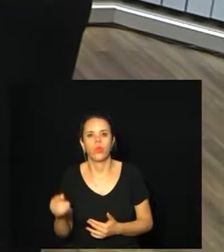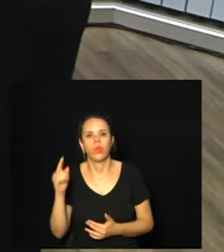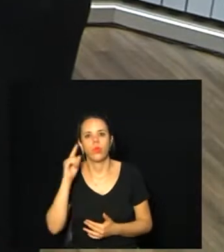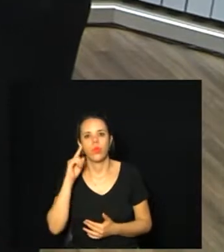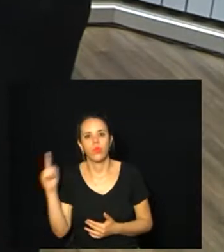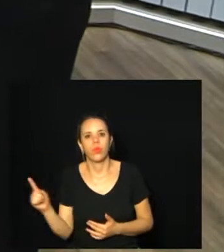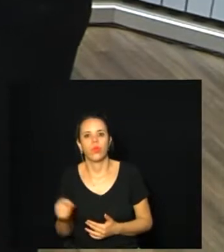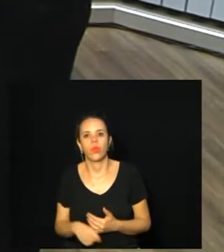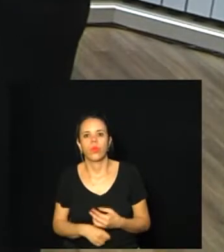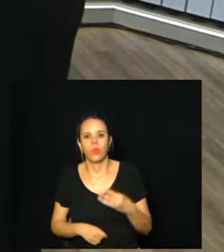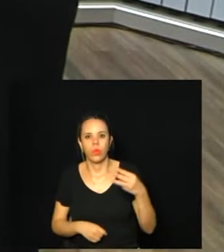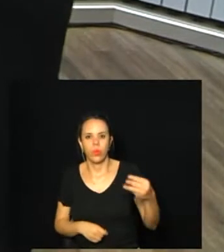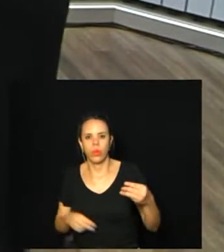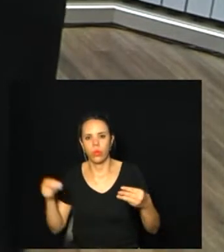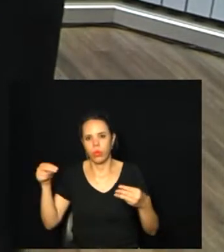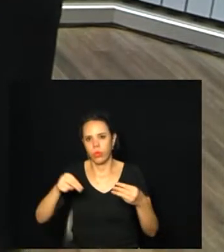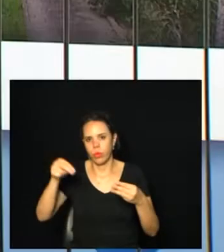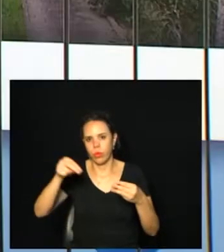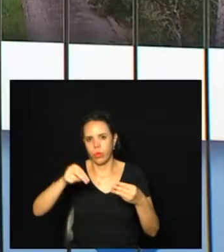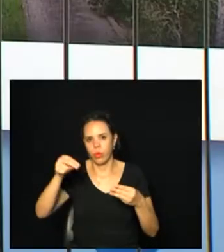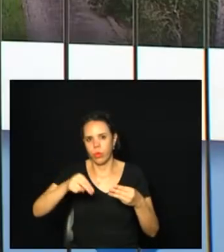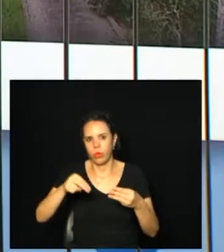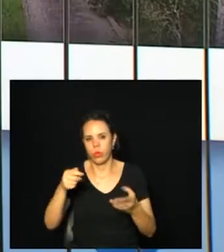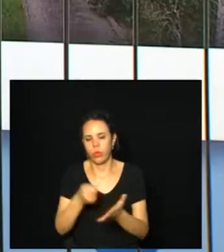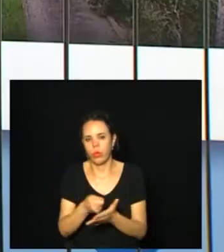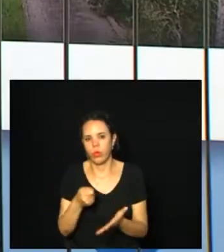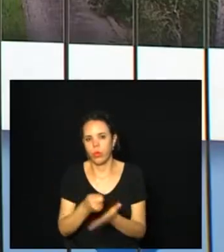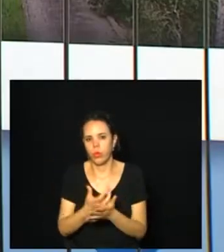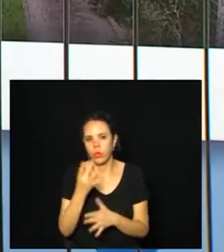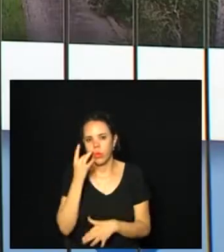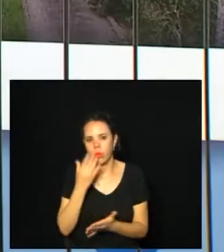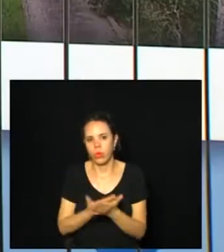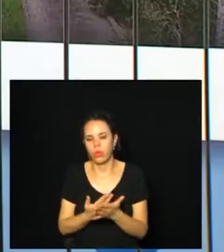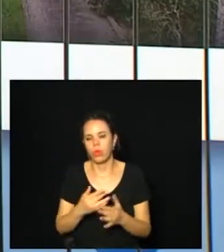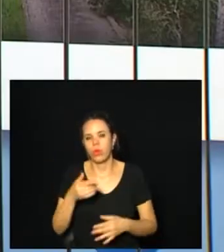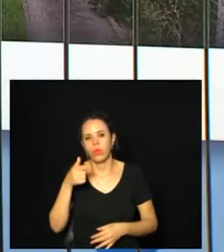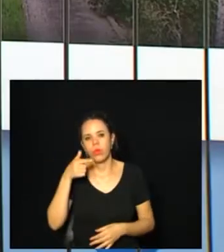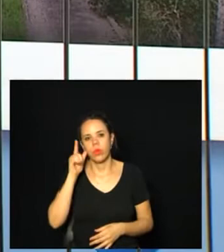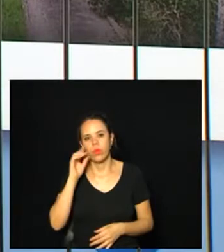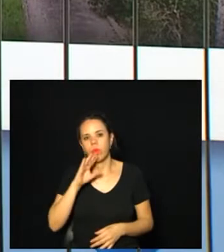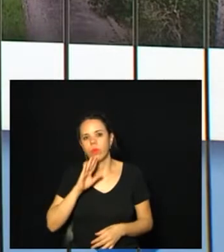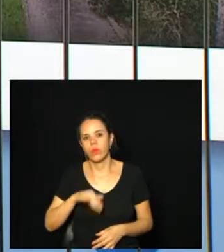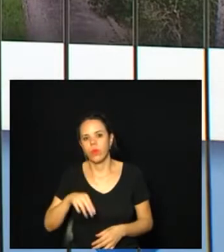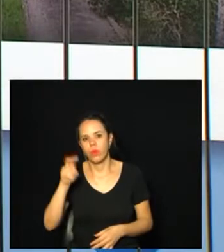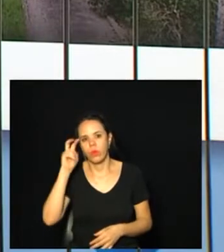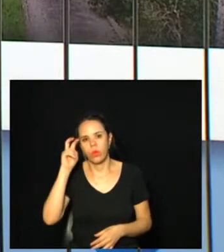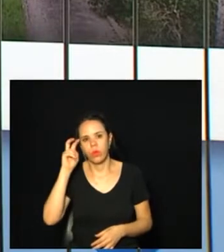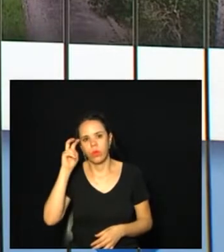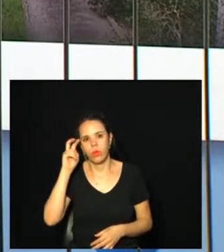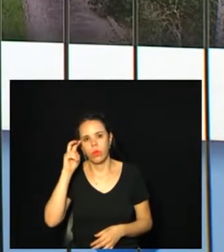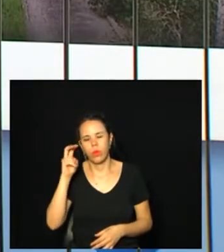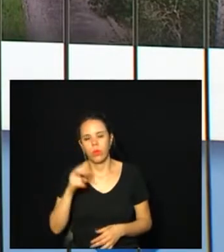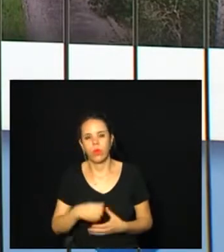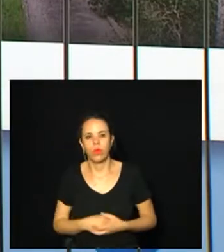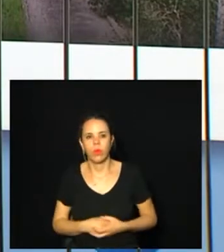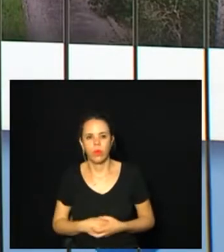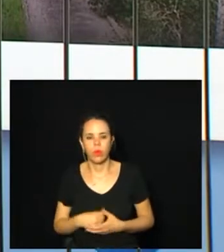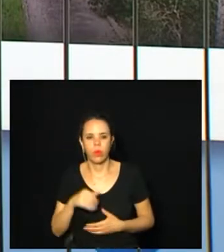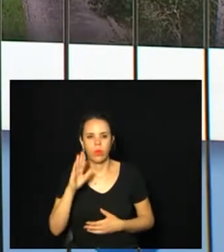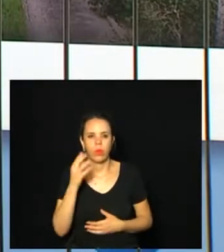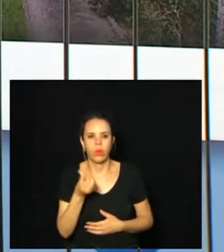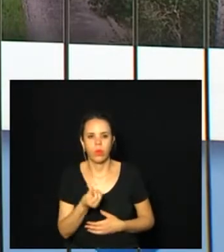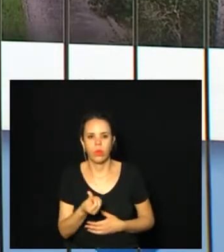A partir do dia 3 de novembro. A nota foi emitida no final da tarde desta quinta-feira e prevê que mais